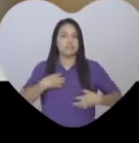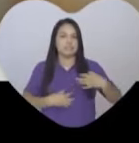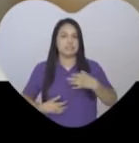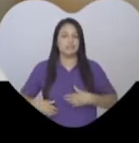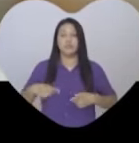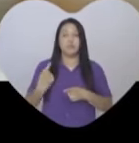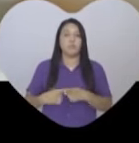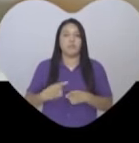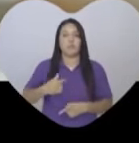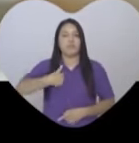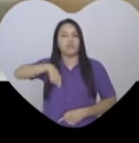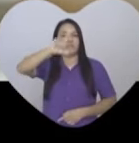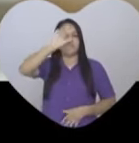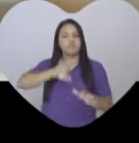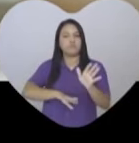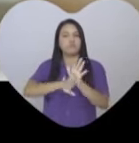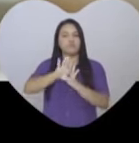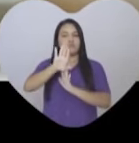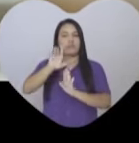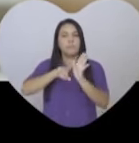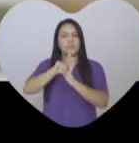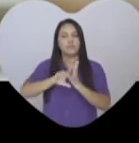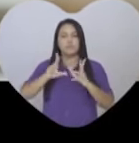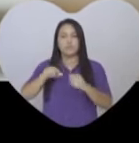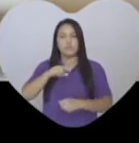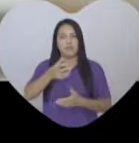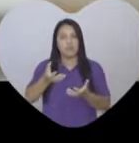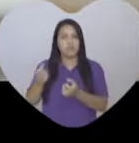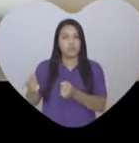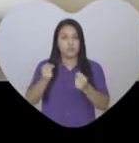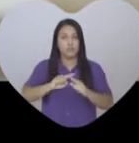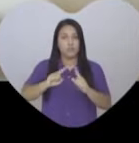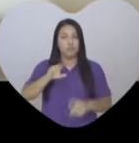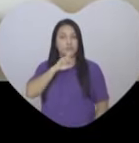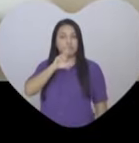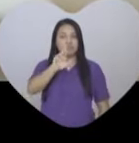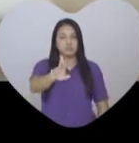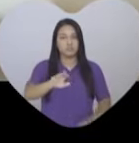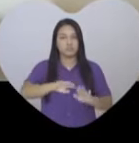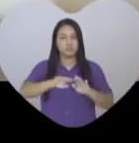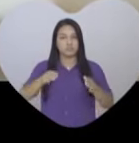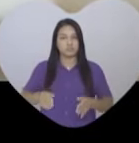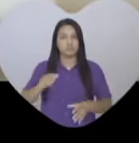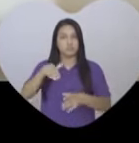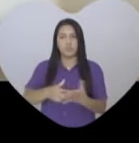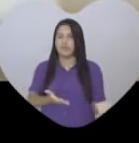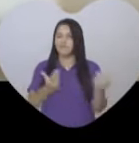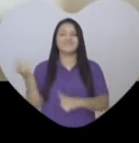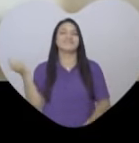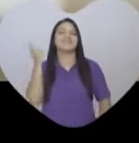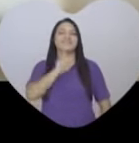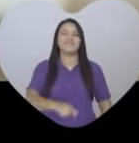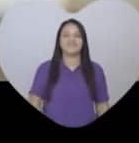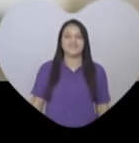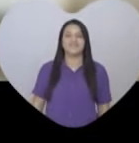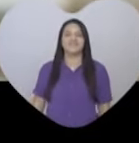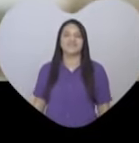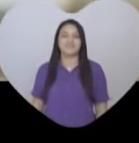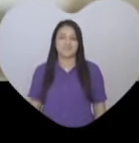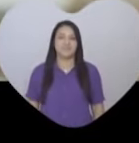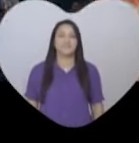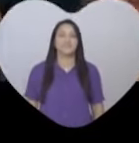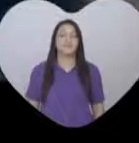Desesperados porque lideram todas as pesquisas. Eles fazem tudo pelo poder. Mas a resposta virá nas urnas. Vamos